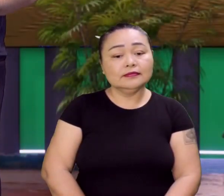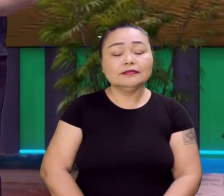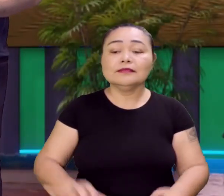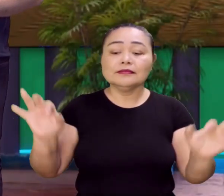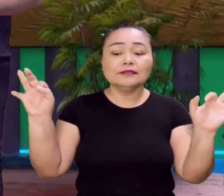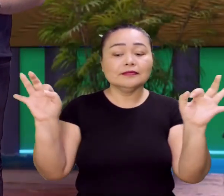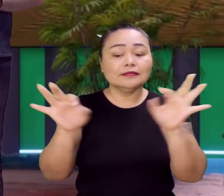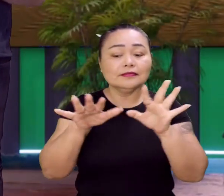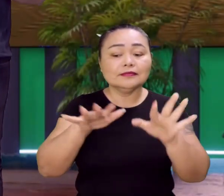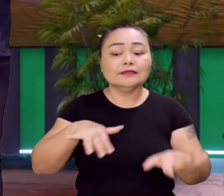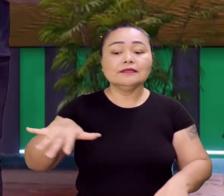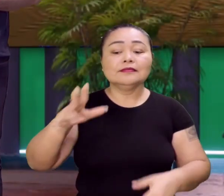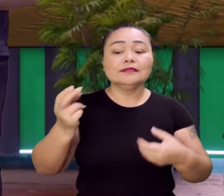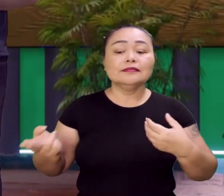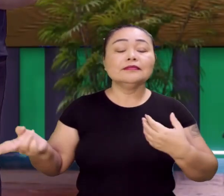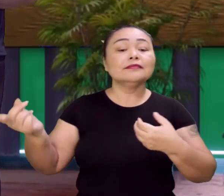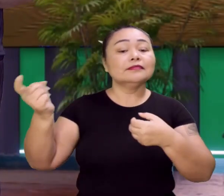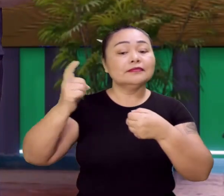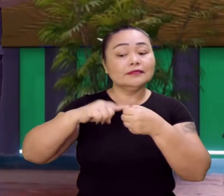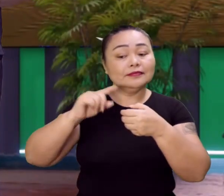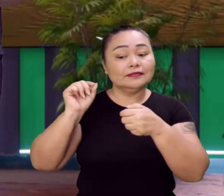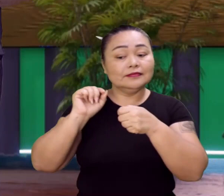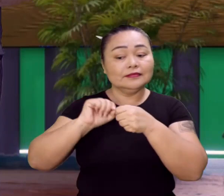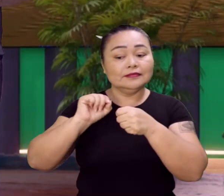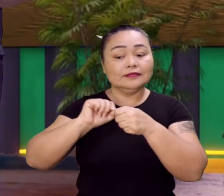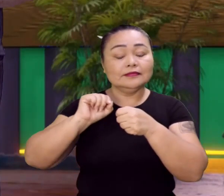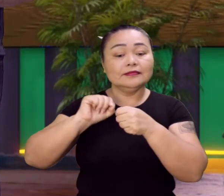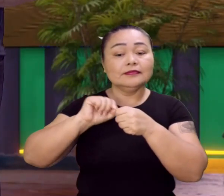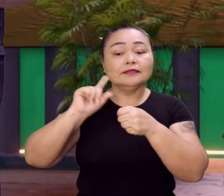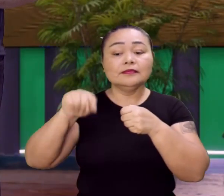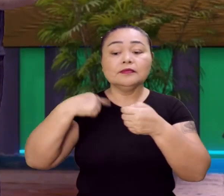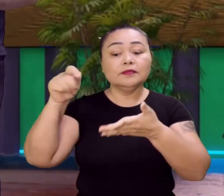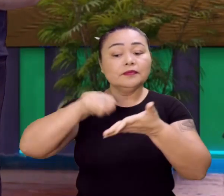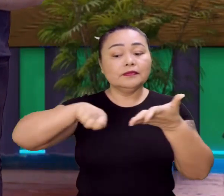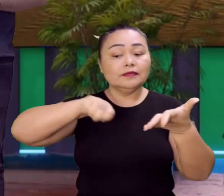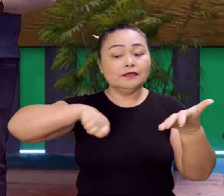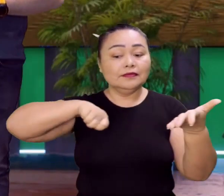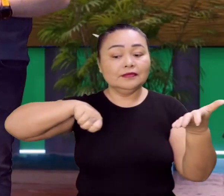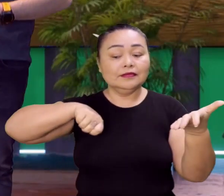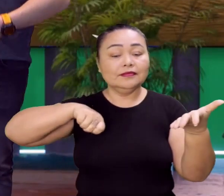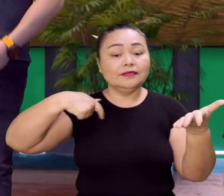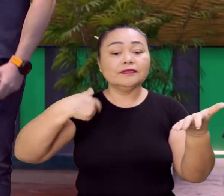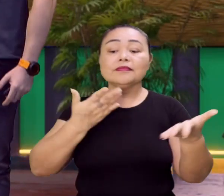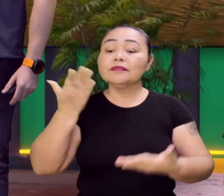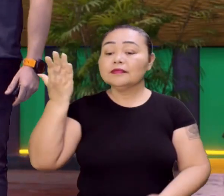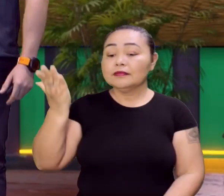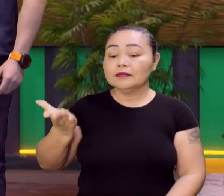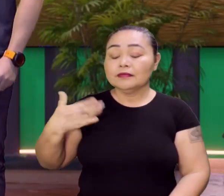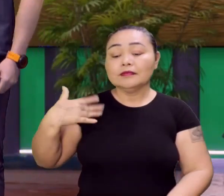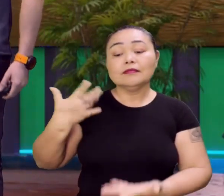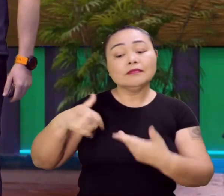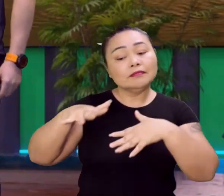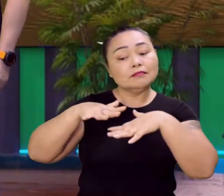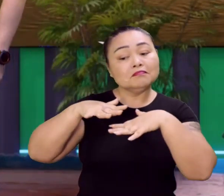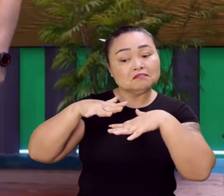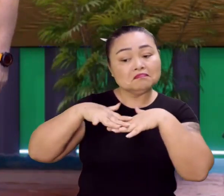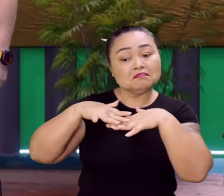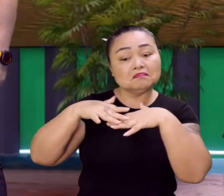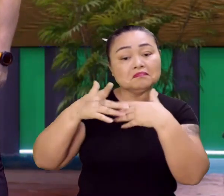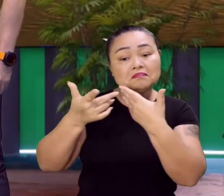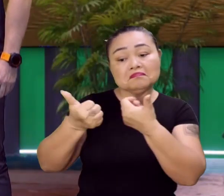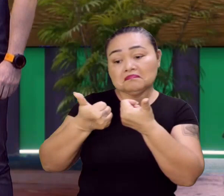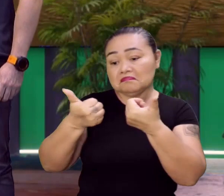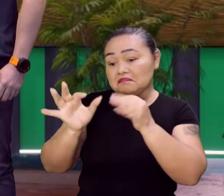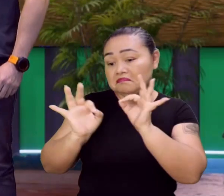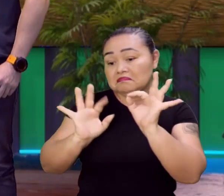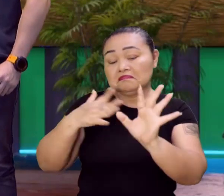Pronto, galerinha, voltamos agora para fazer a nossa correção. E aí, professor Jorge? Matemática tranquila, né? Tranquilo.